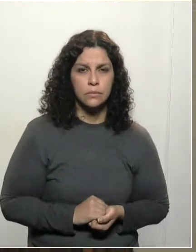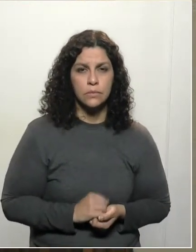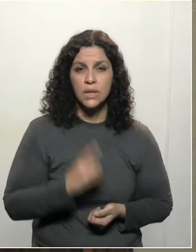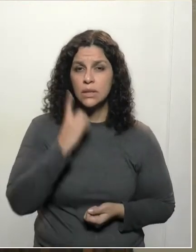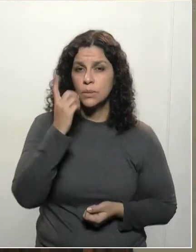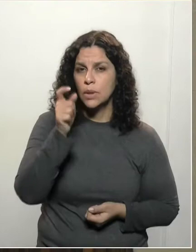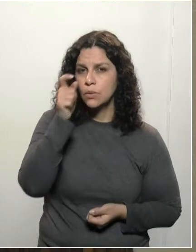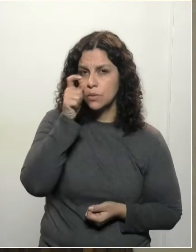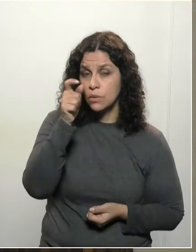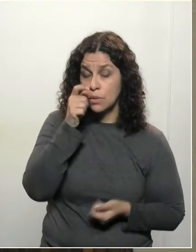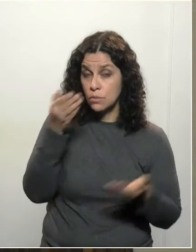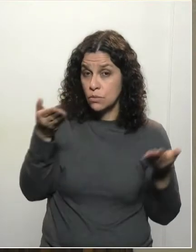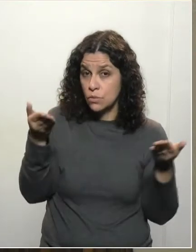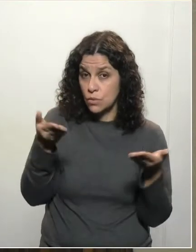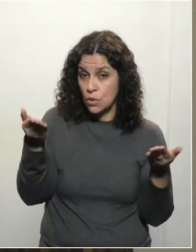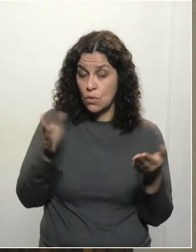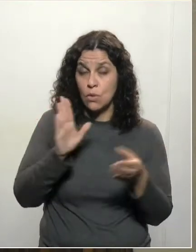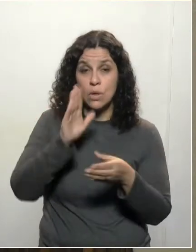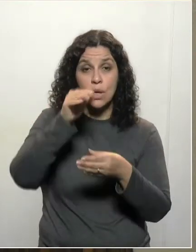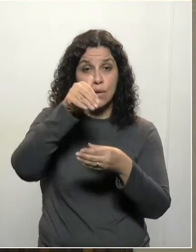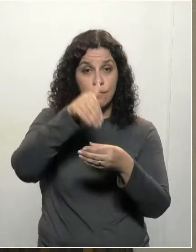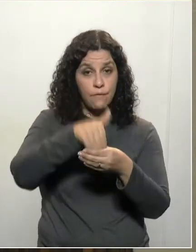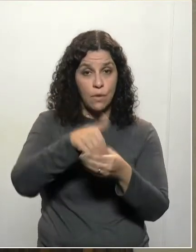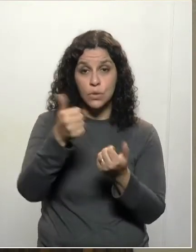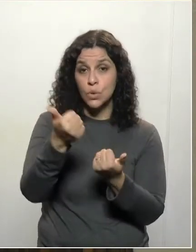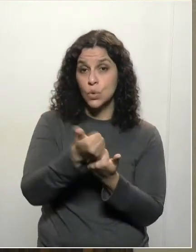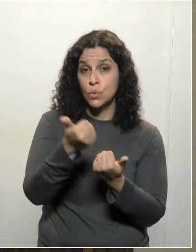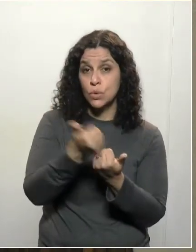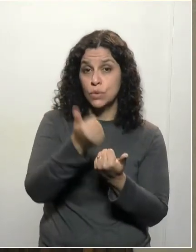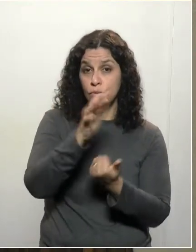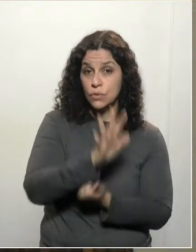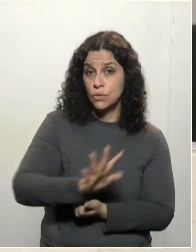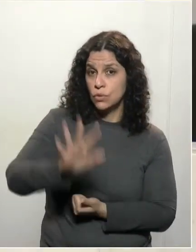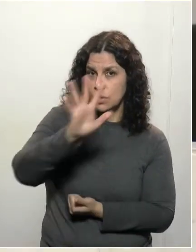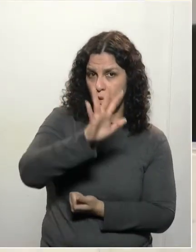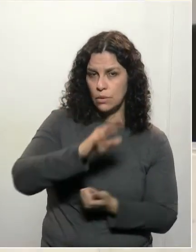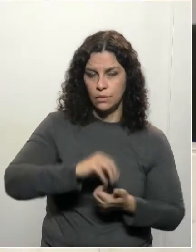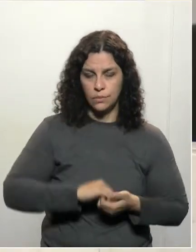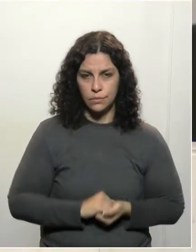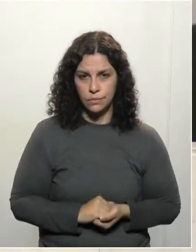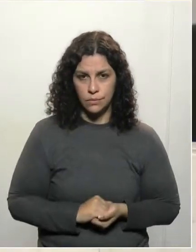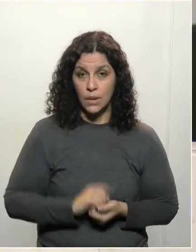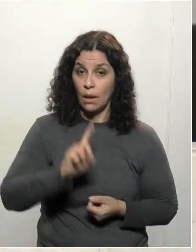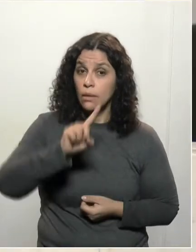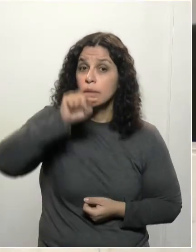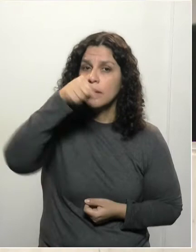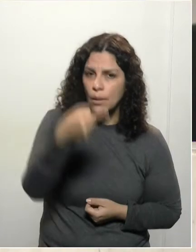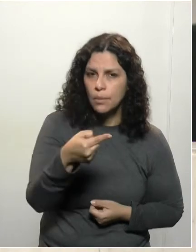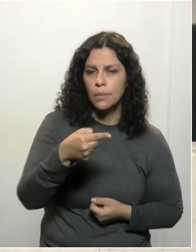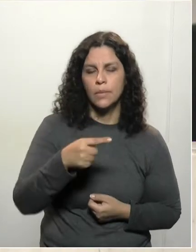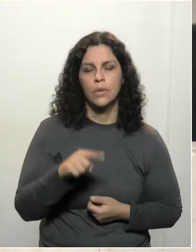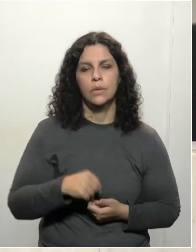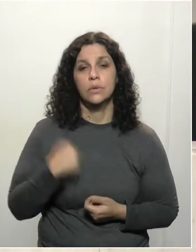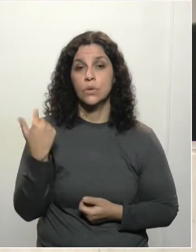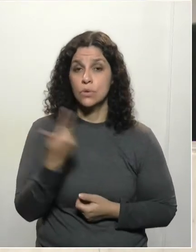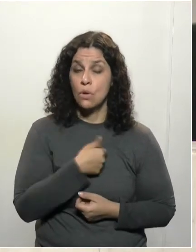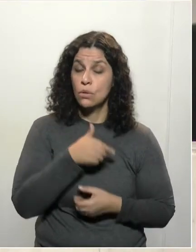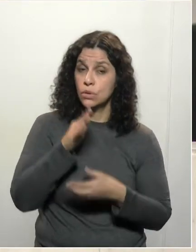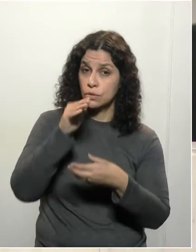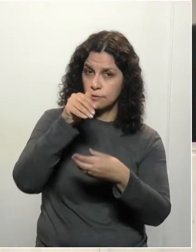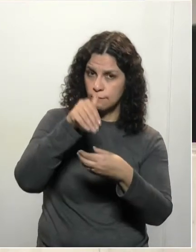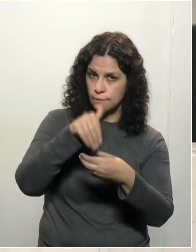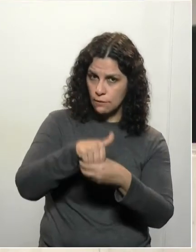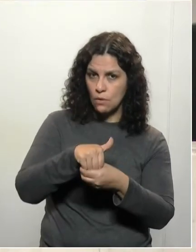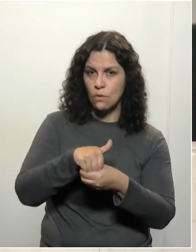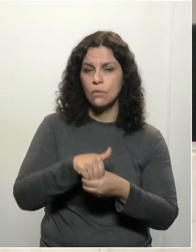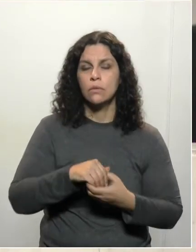Deputado Nelson, nesse momento nós estamos votando o substitutivo geral. Na sequência, nós iremos